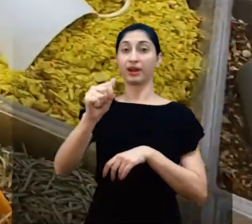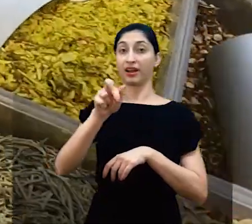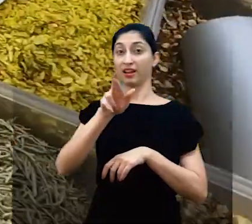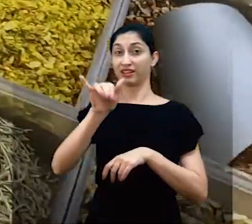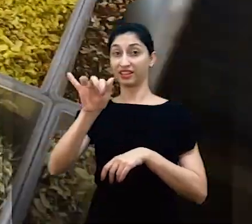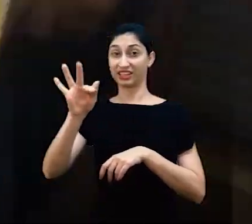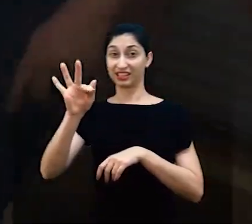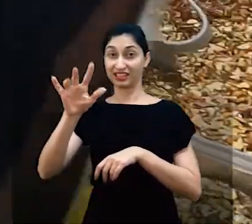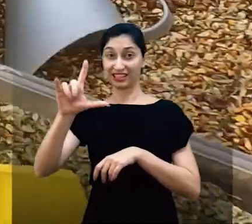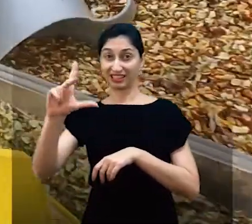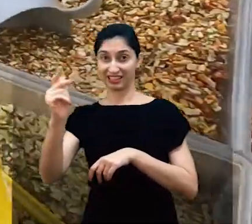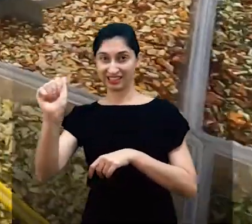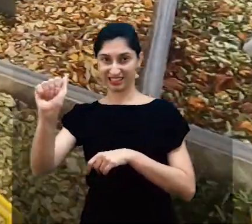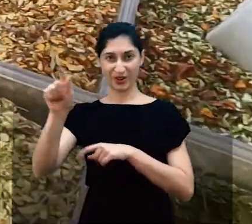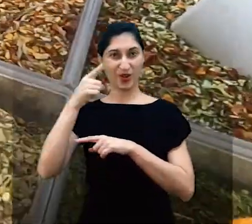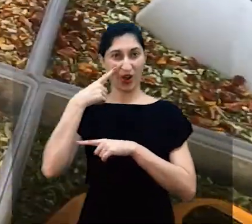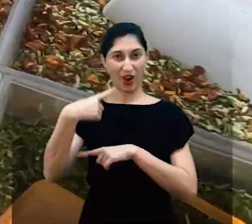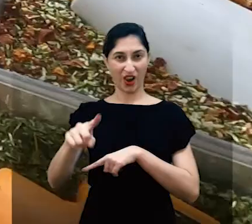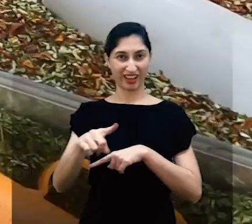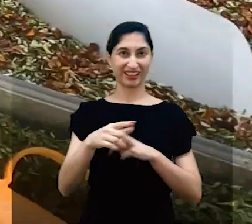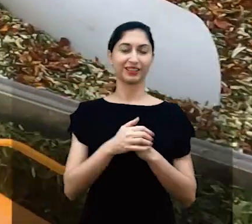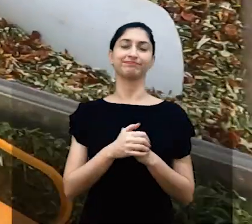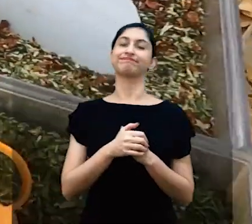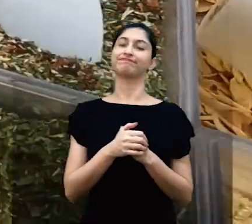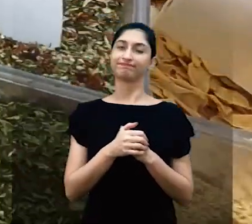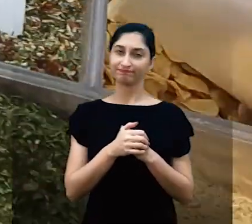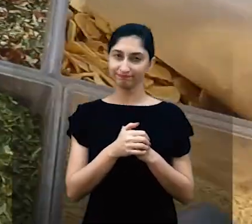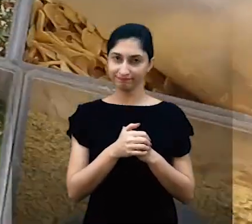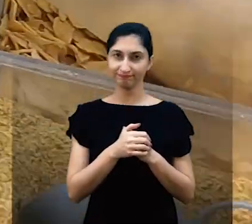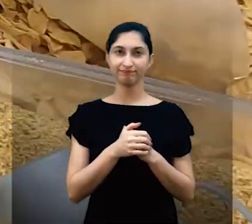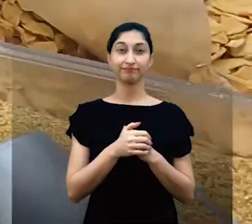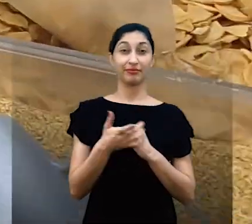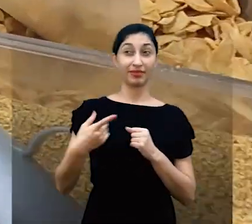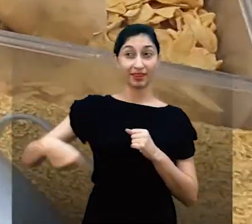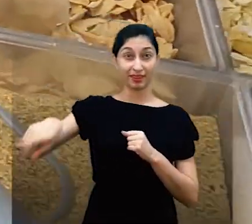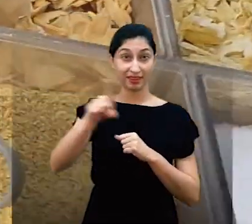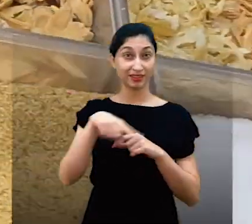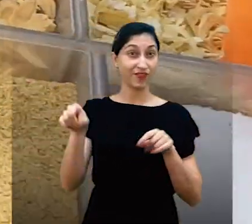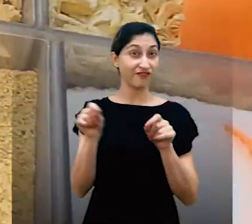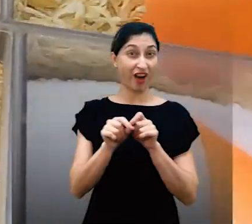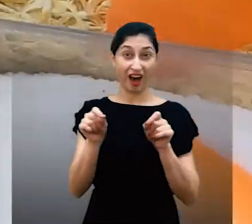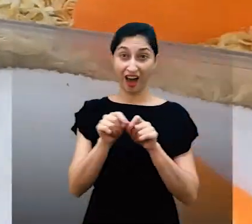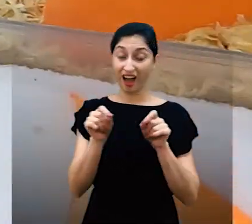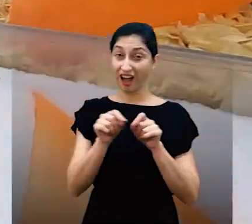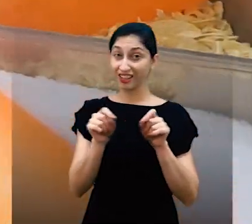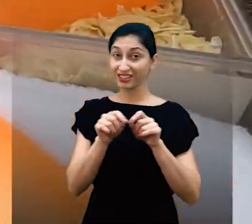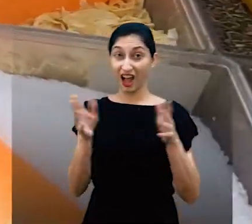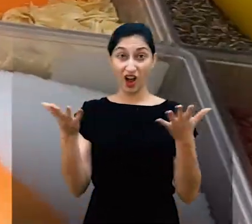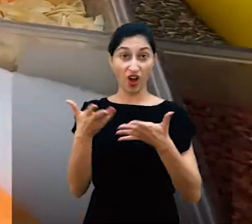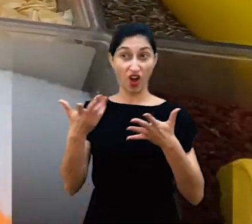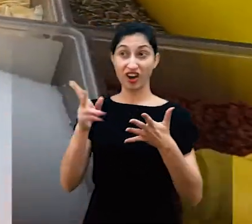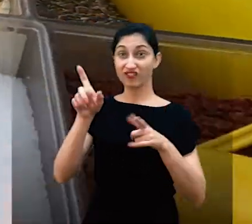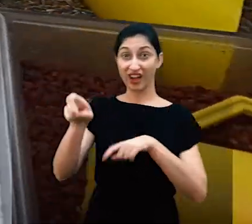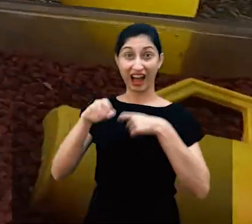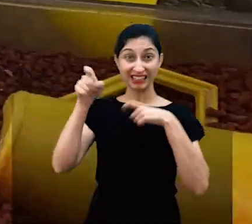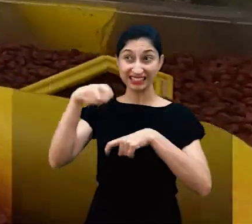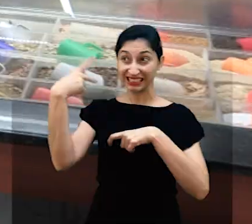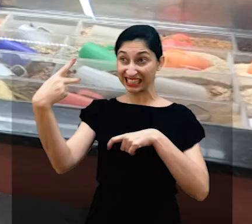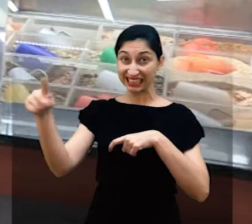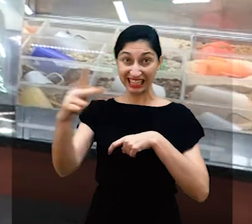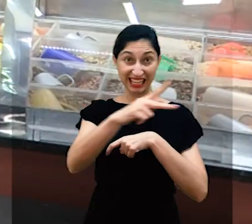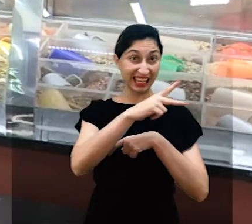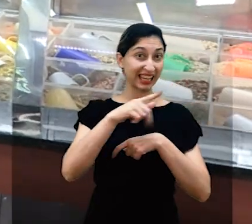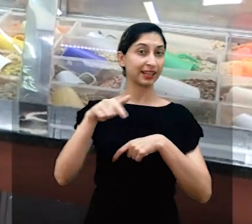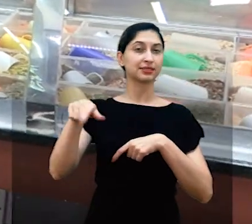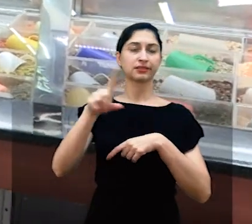a produção das especiarias que eles estão fazendo agora. Está produzindo na própria fazenda dele